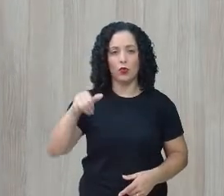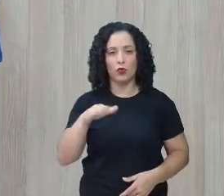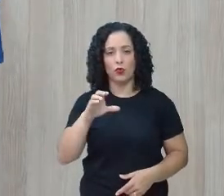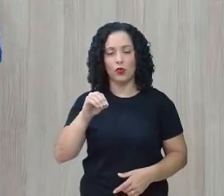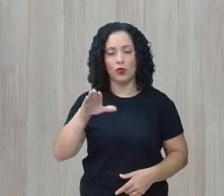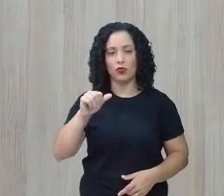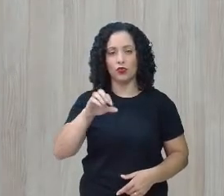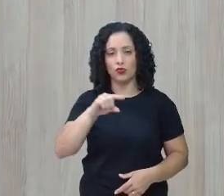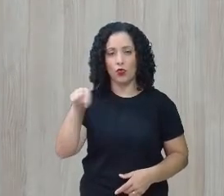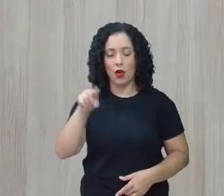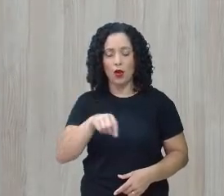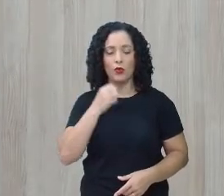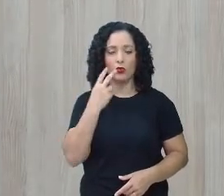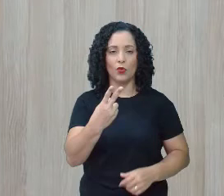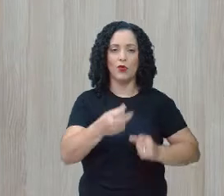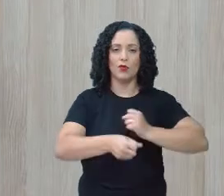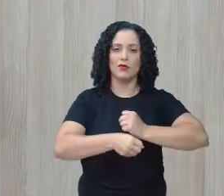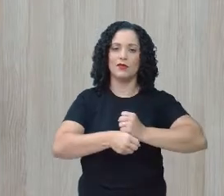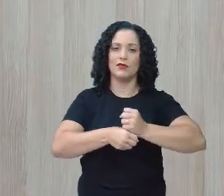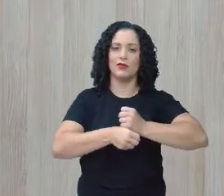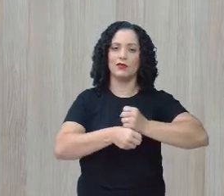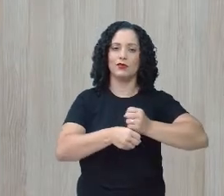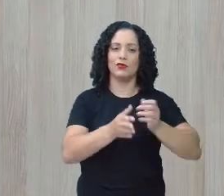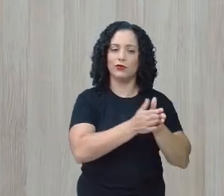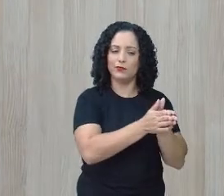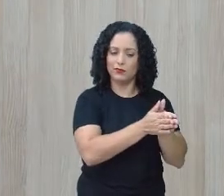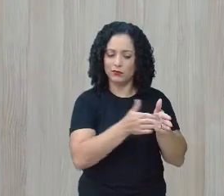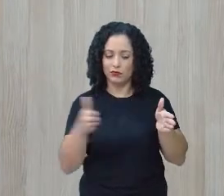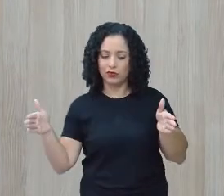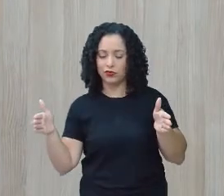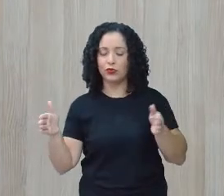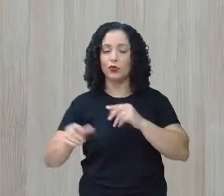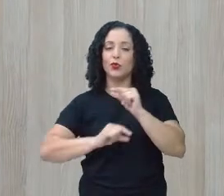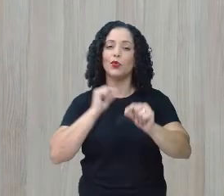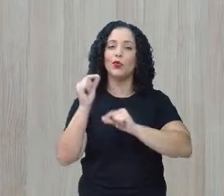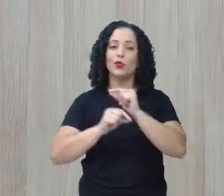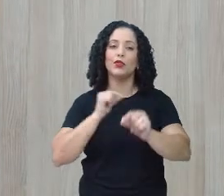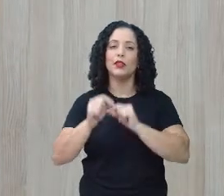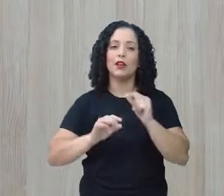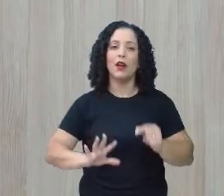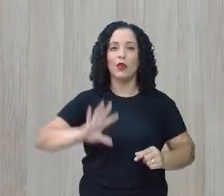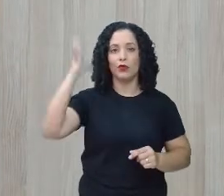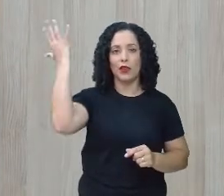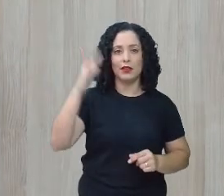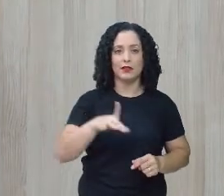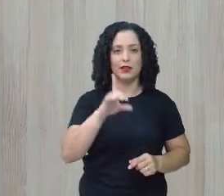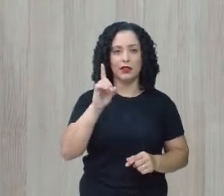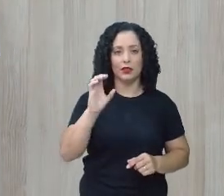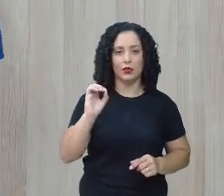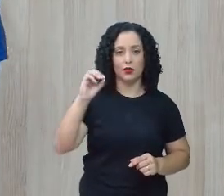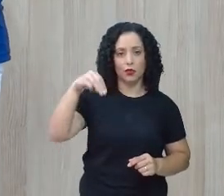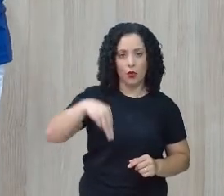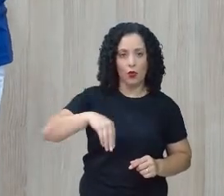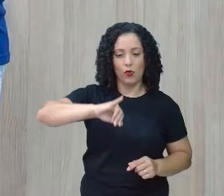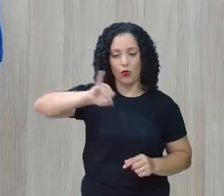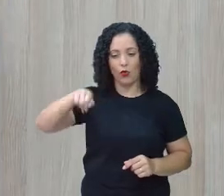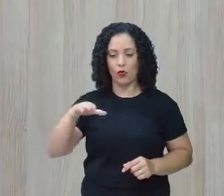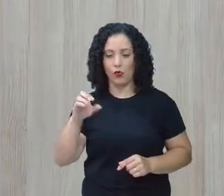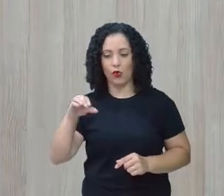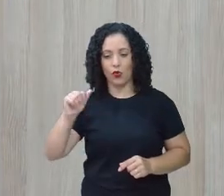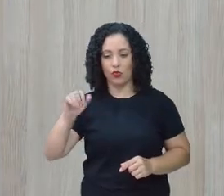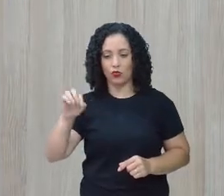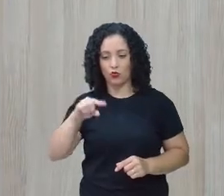Avis, e em 2 anos, né, o resultado disso é que o Dom João ele vai ser coroado ali como rei a